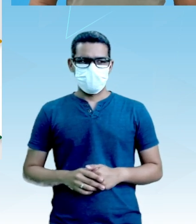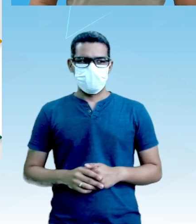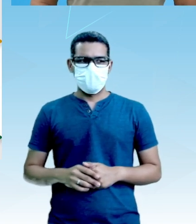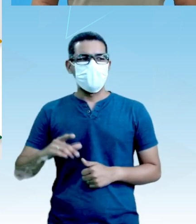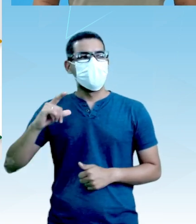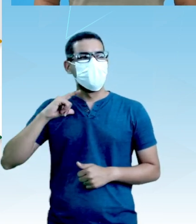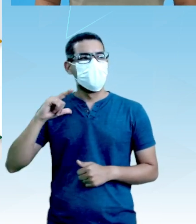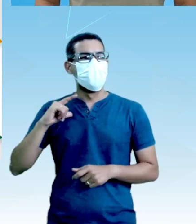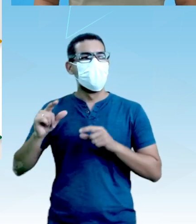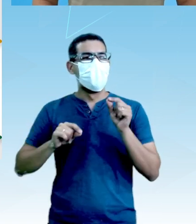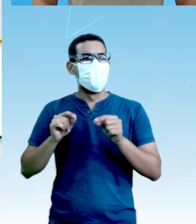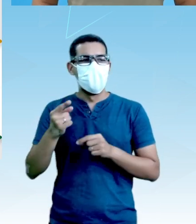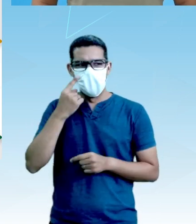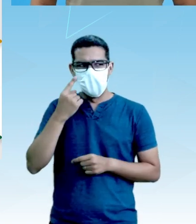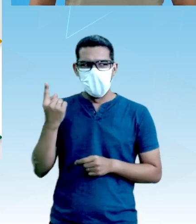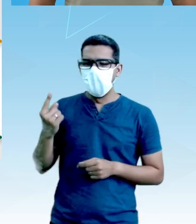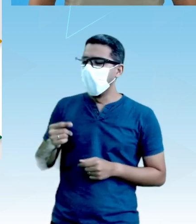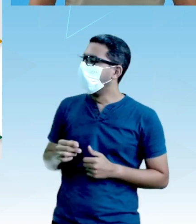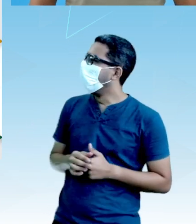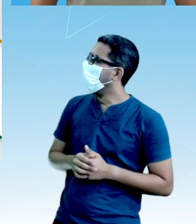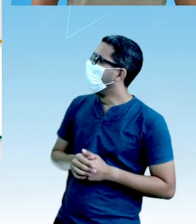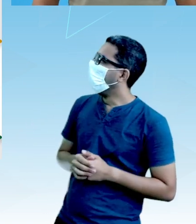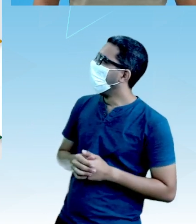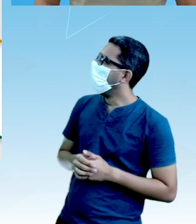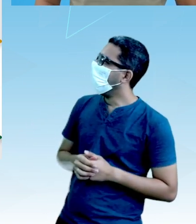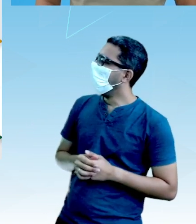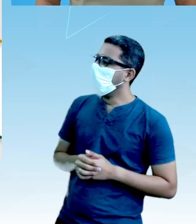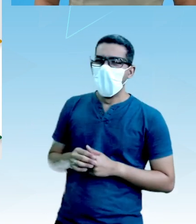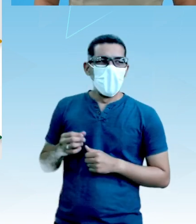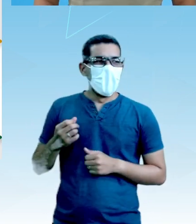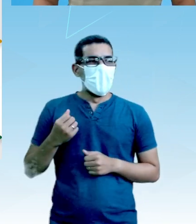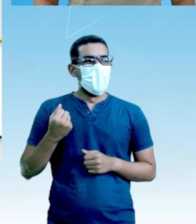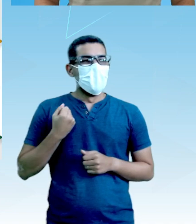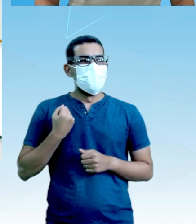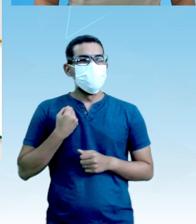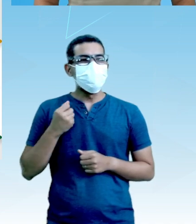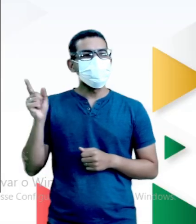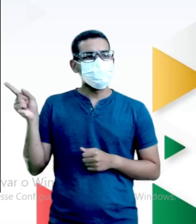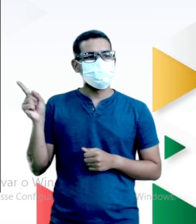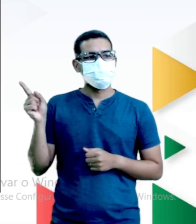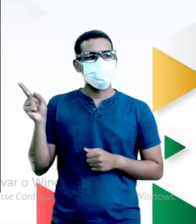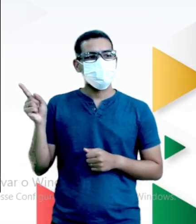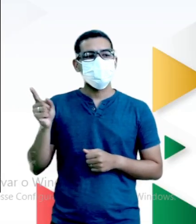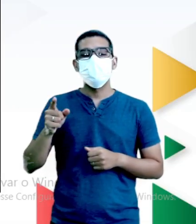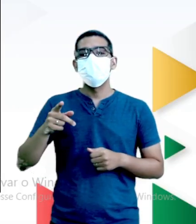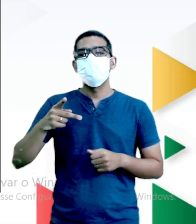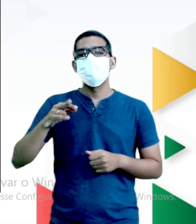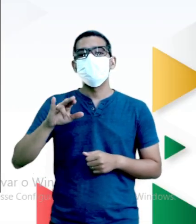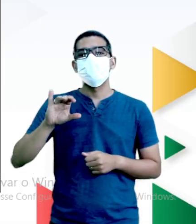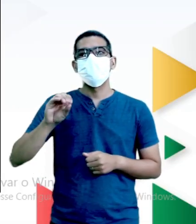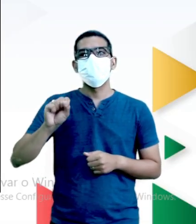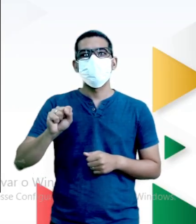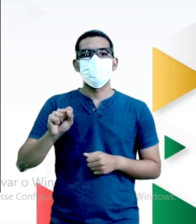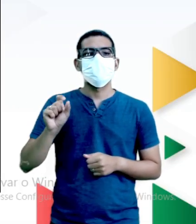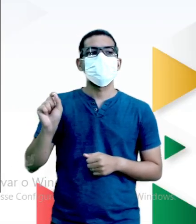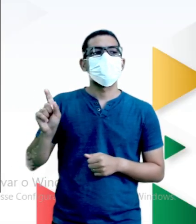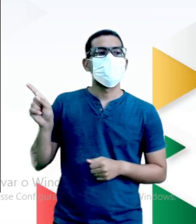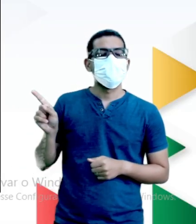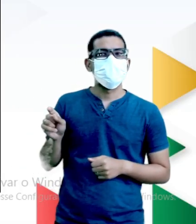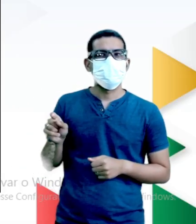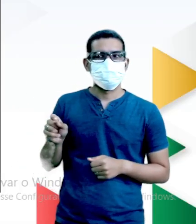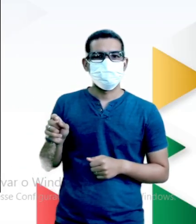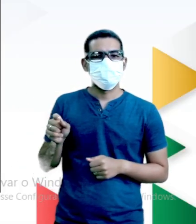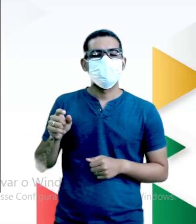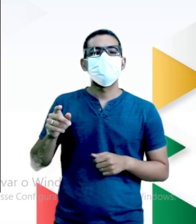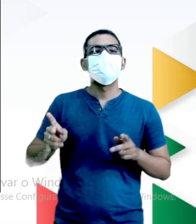das plataformas, ó. Qual dos números abaixo são todos primos? E aí eu vou te perguntar, né? O que